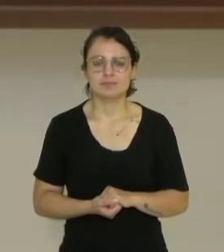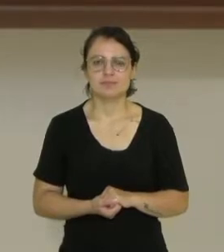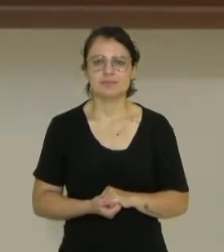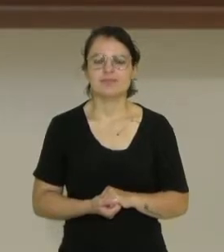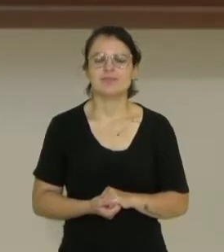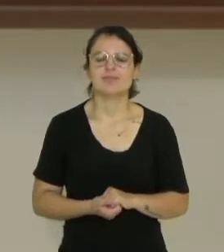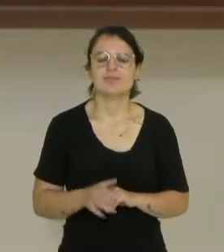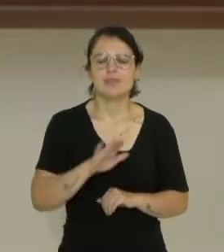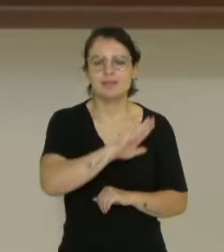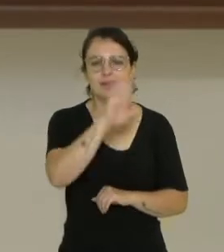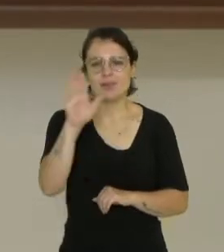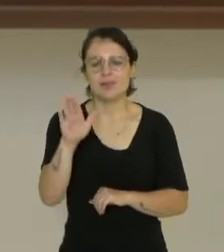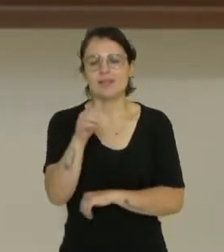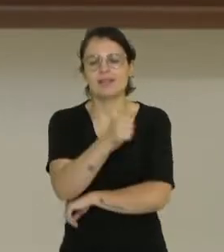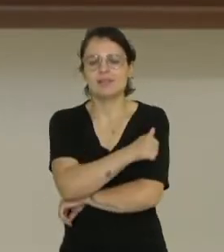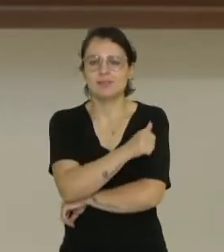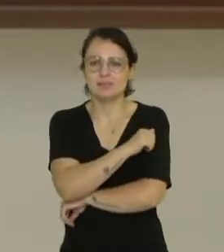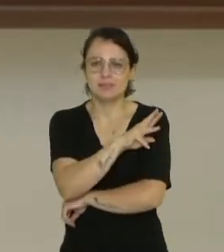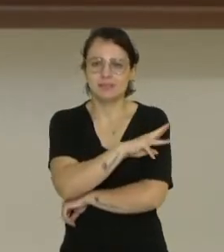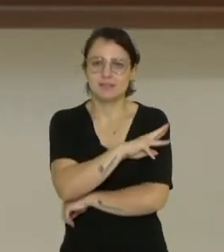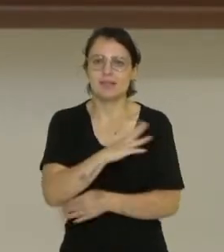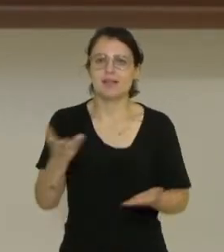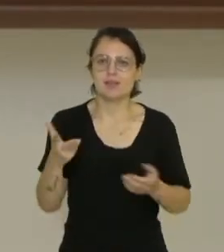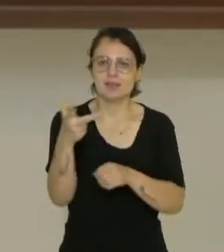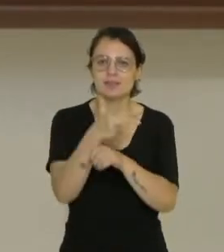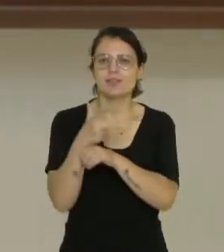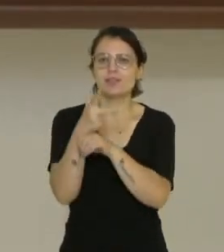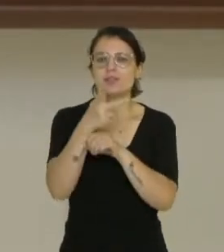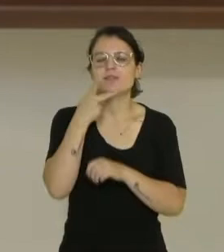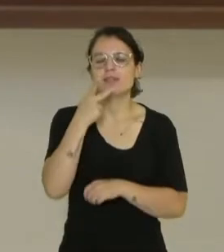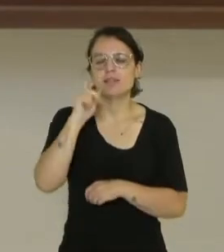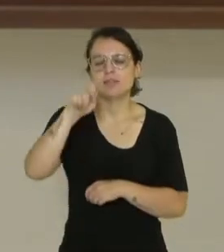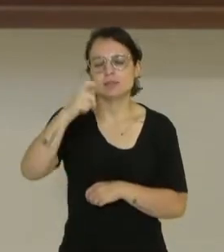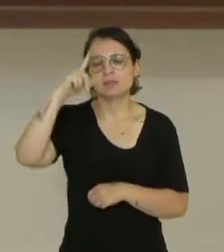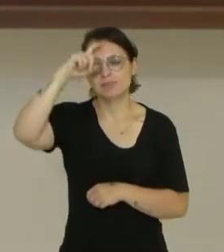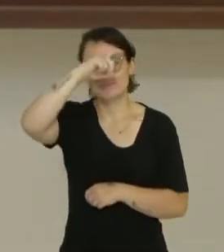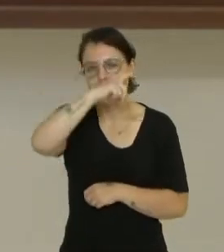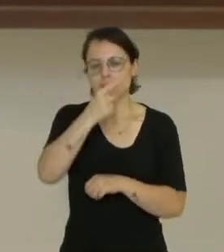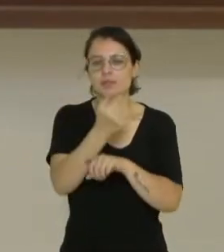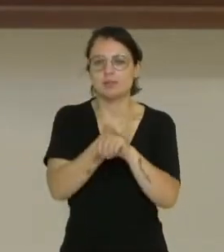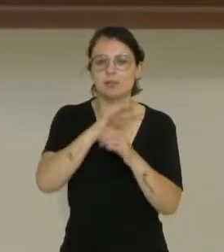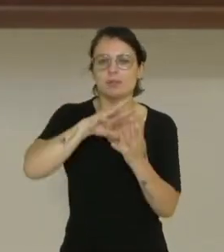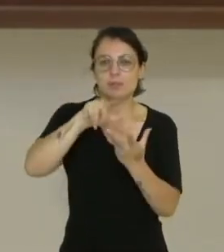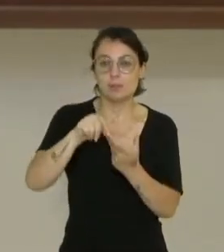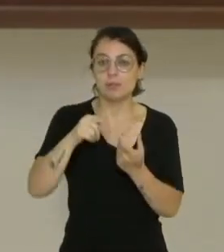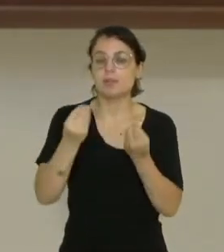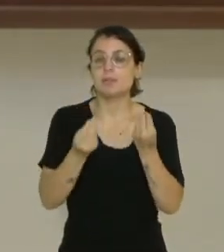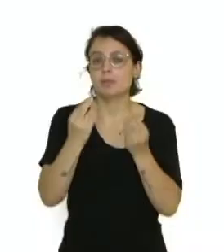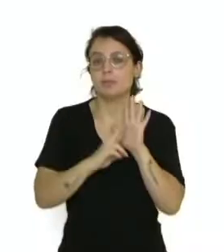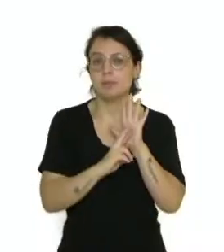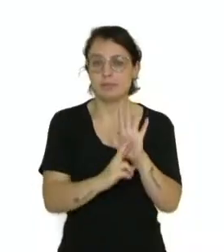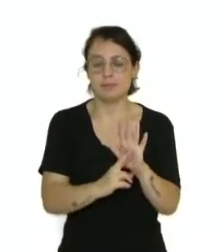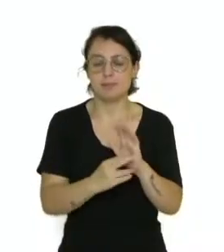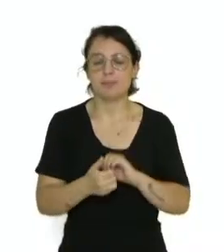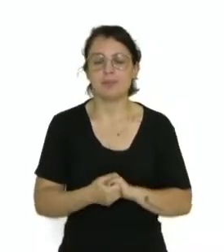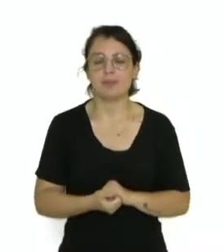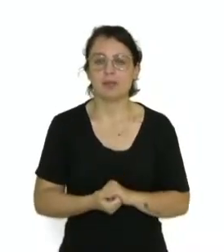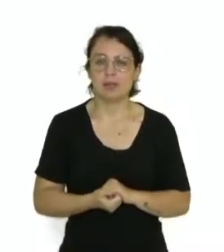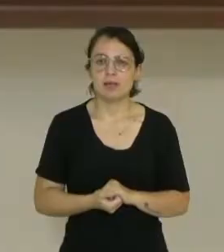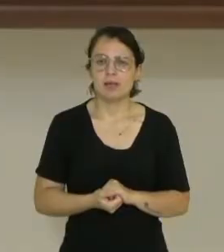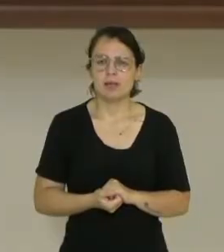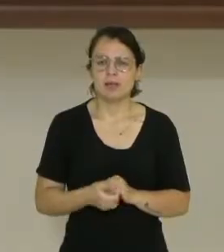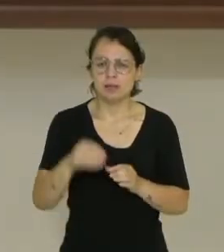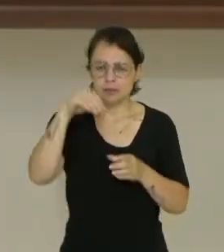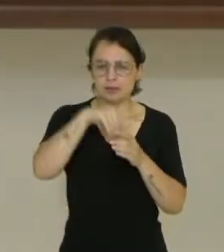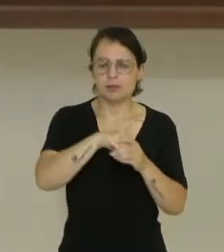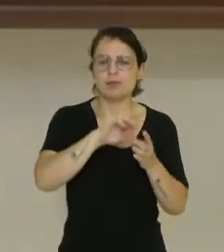estudantes da terceira série, nesse vídeo vamos falar sobre crises econômicas mundiais e sobre sua representatividade. Dentro dessas características